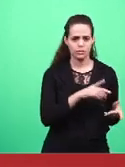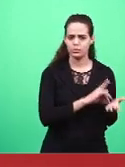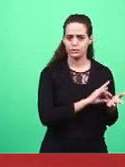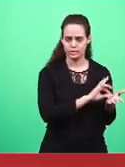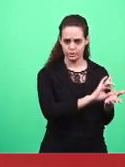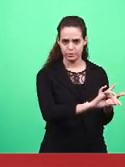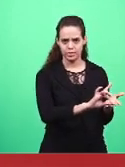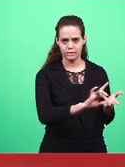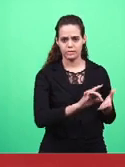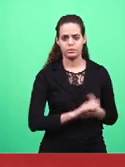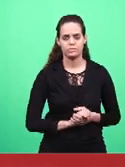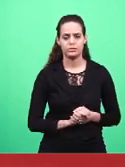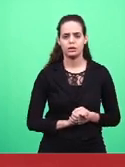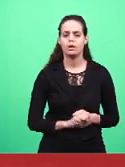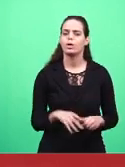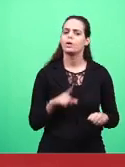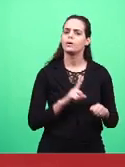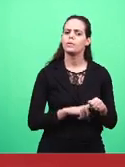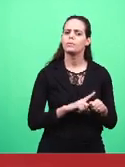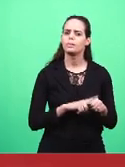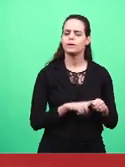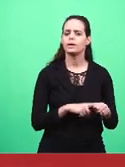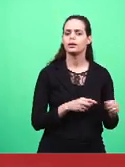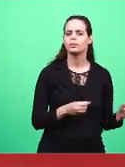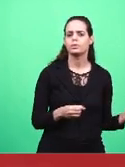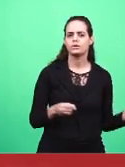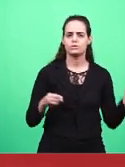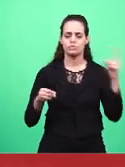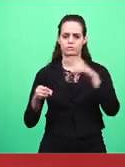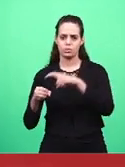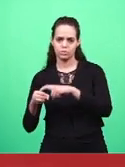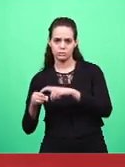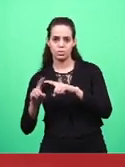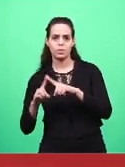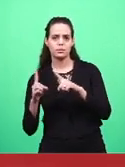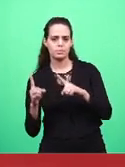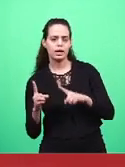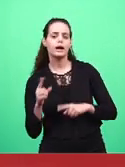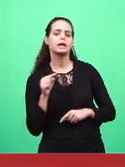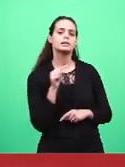caindo lá, estava soltando lá de Asdod,